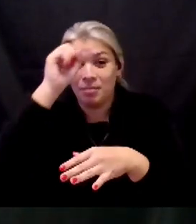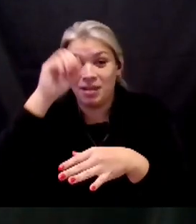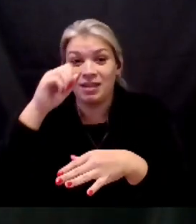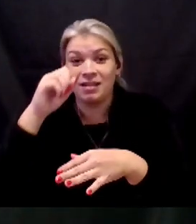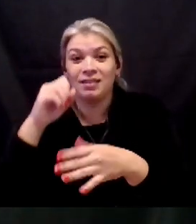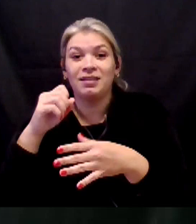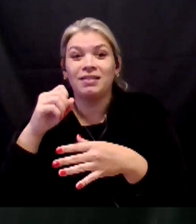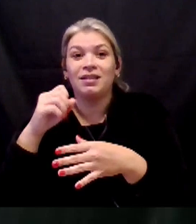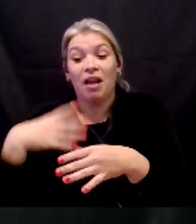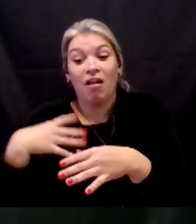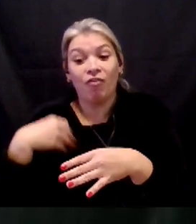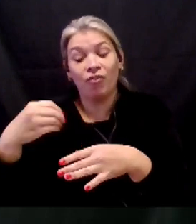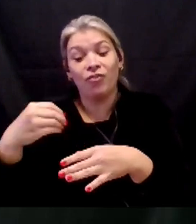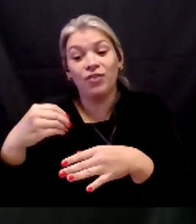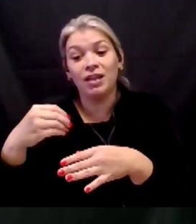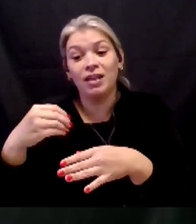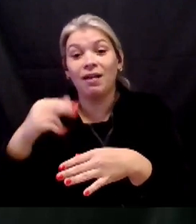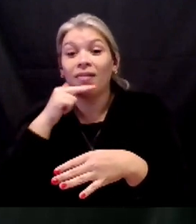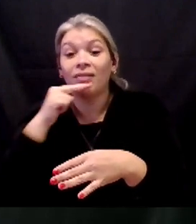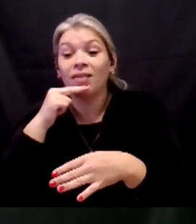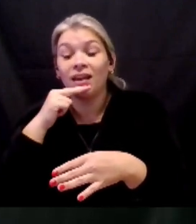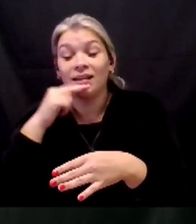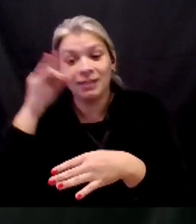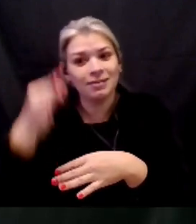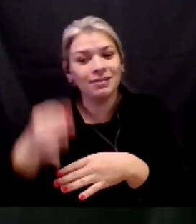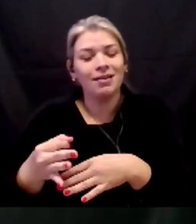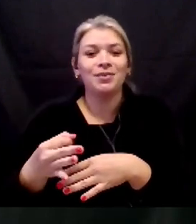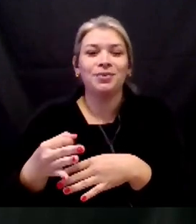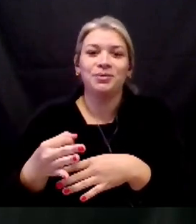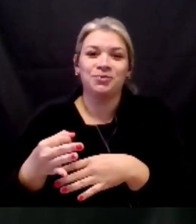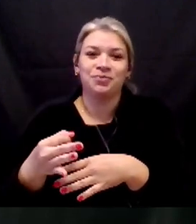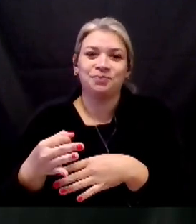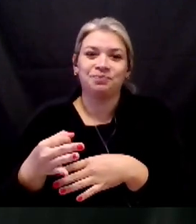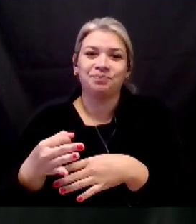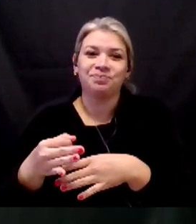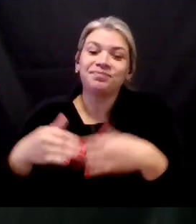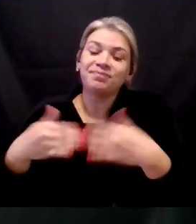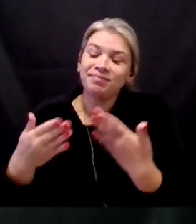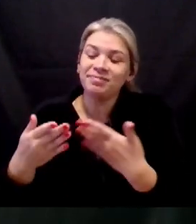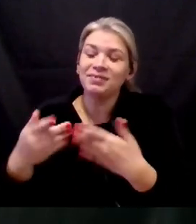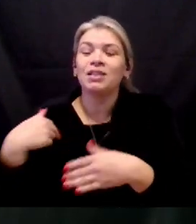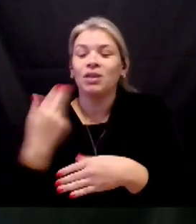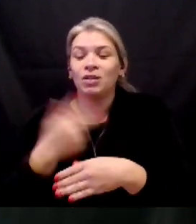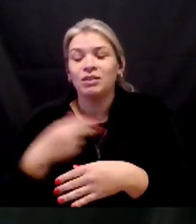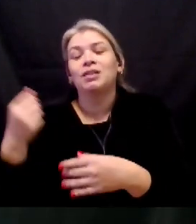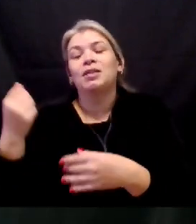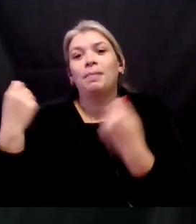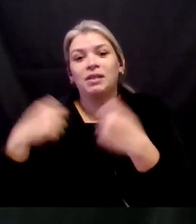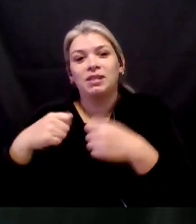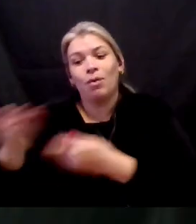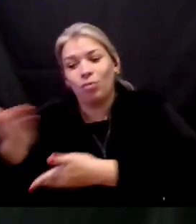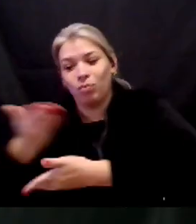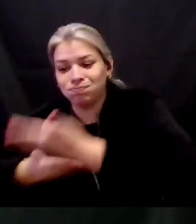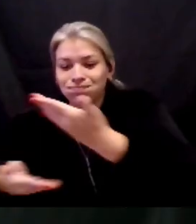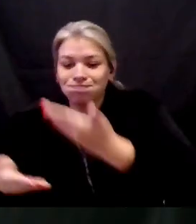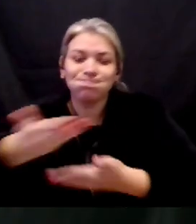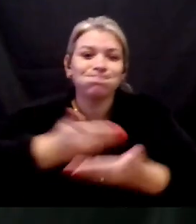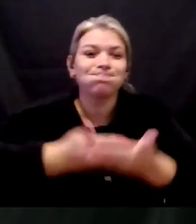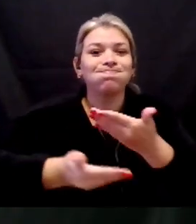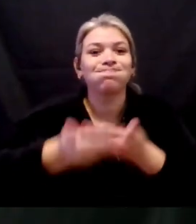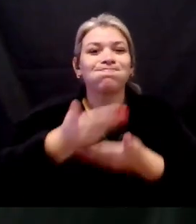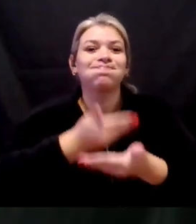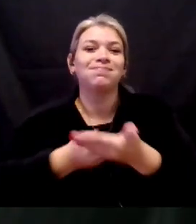minha neta. Né? Então a gente precisa trocar as informações e disseminar a informação boa